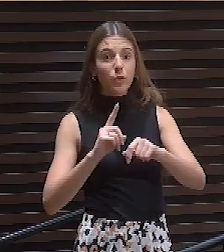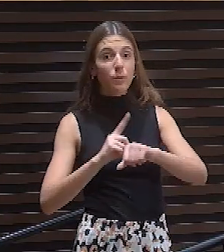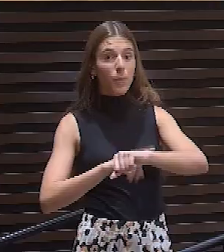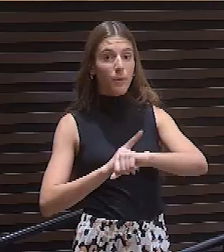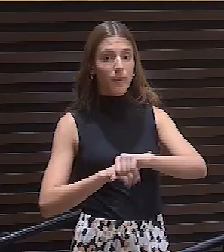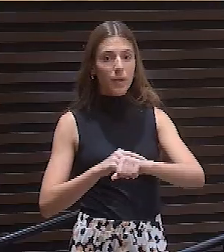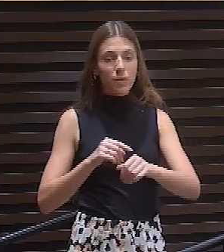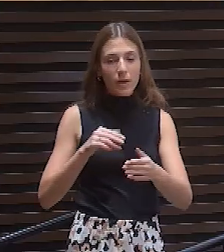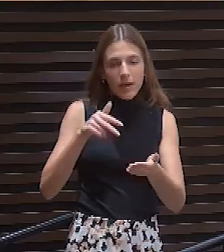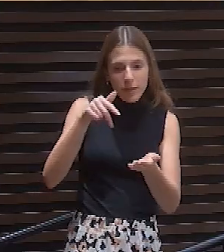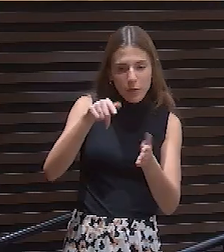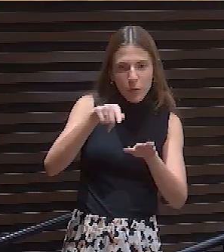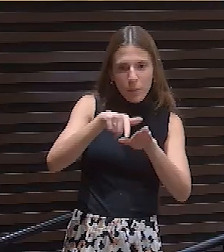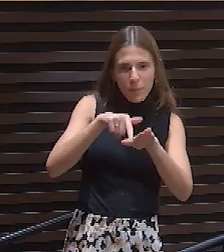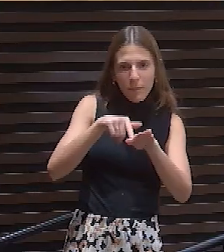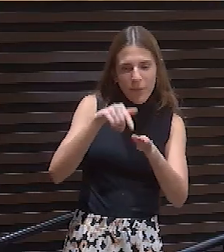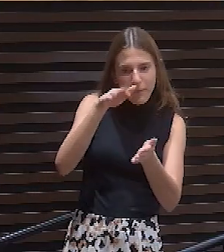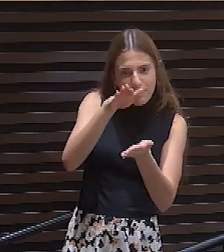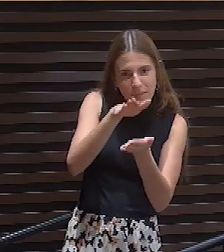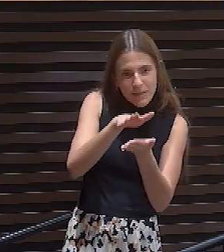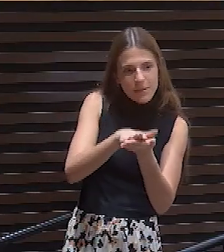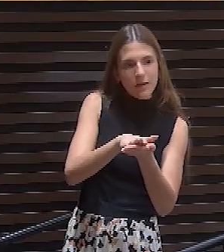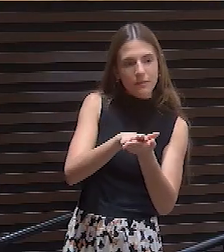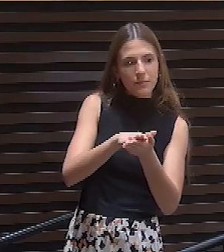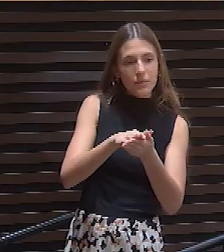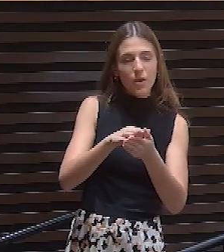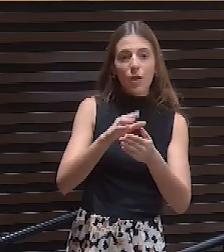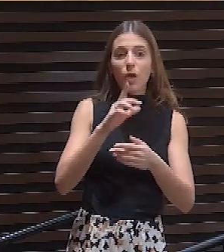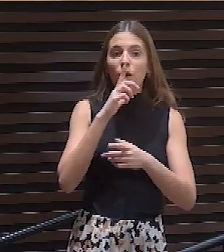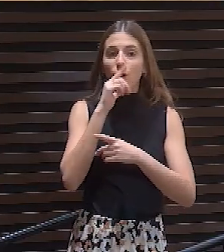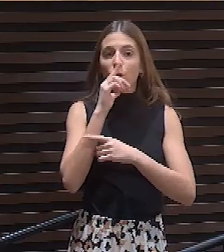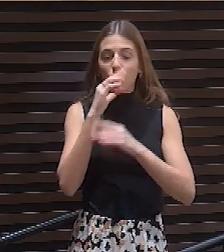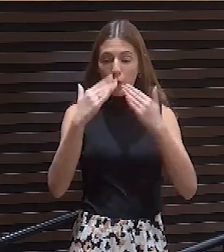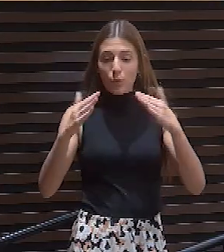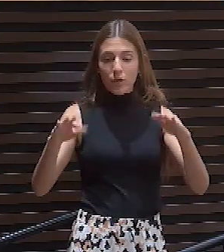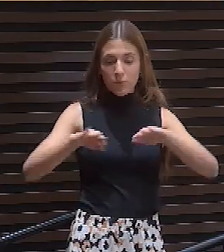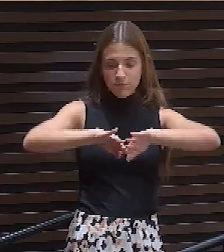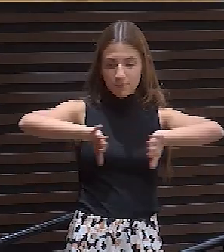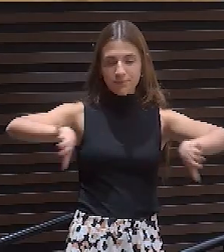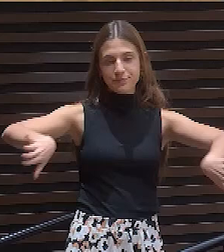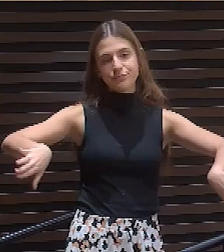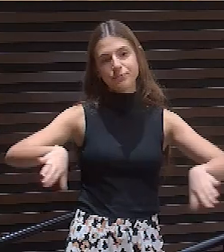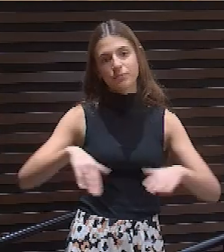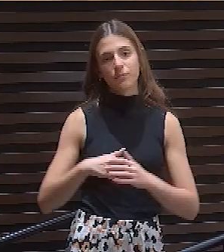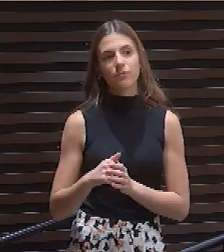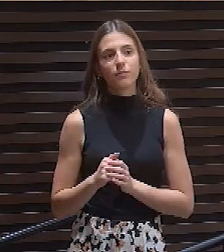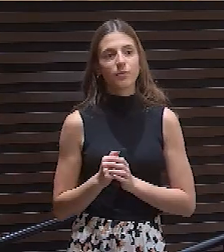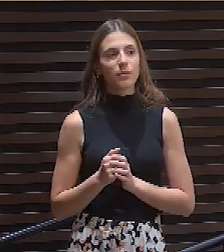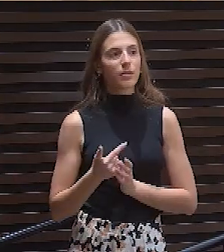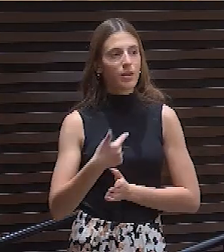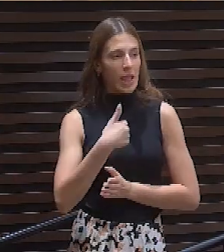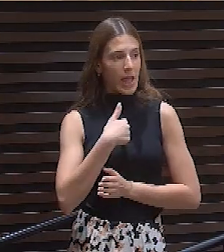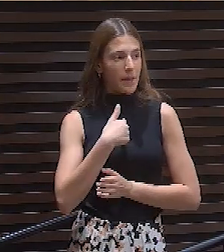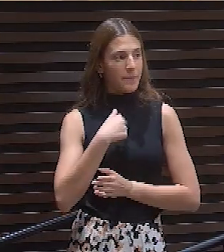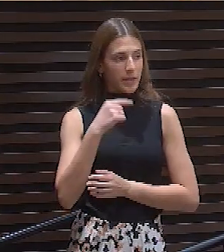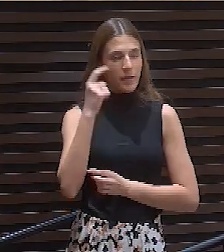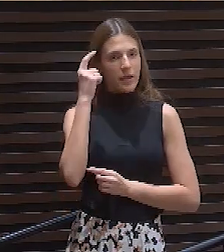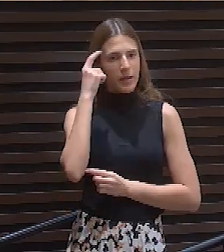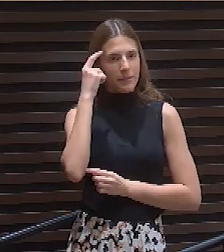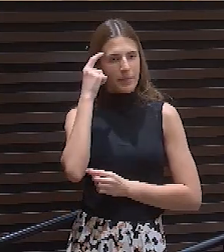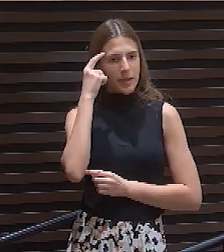o rio abrirá. Que é a minha cabecinha de incrédulo. Os